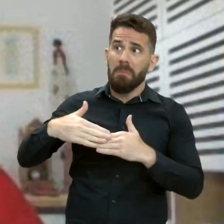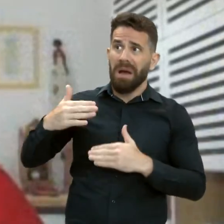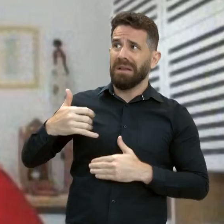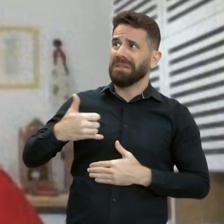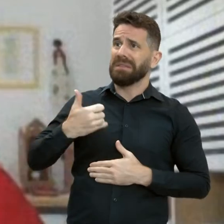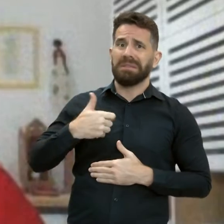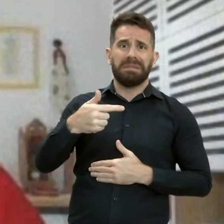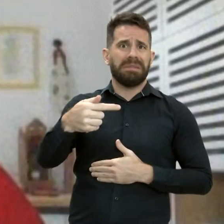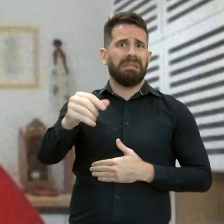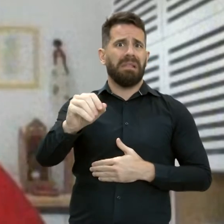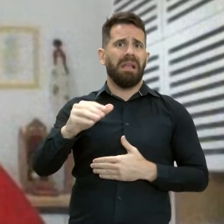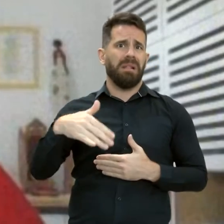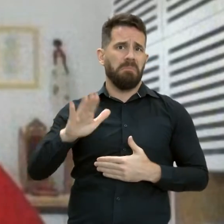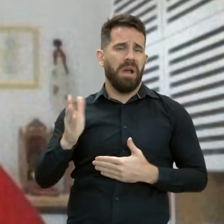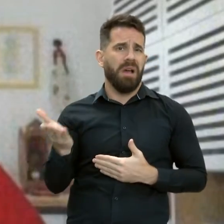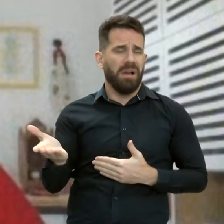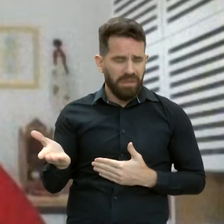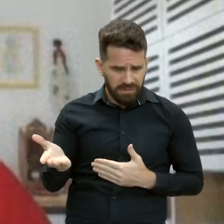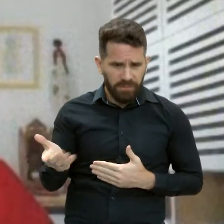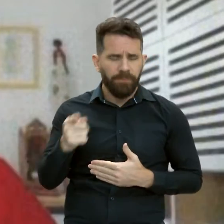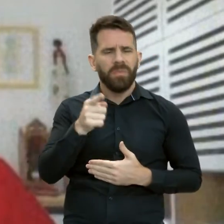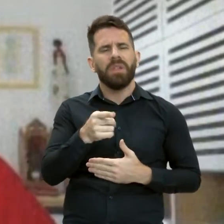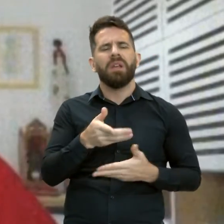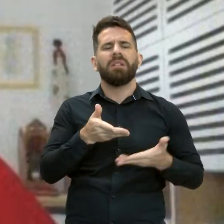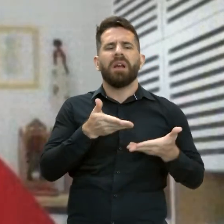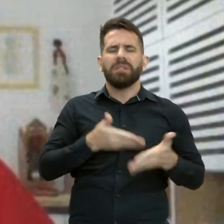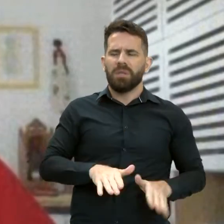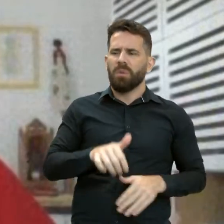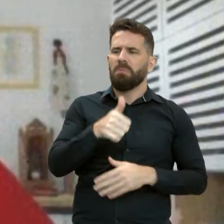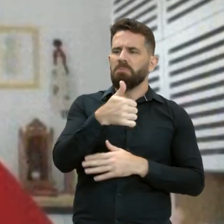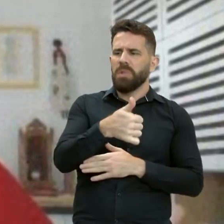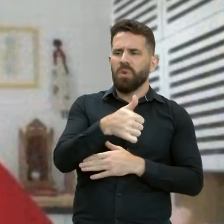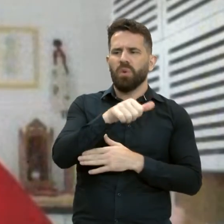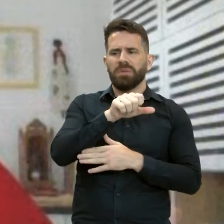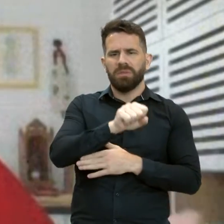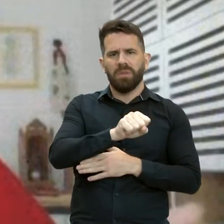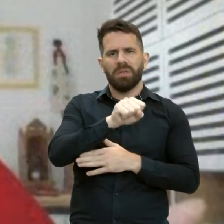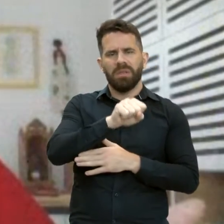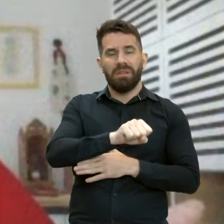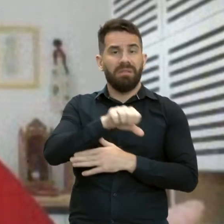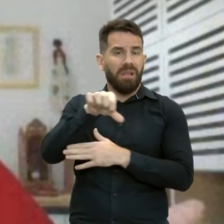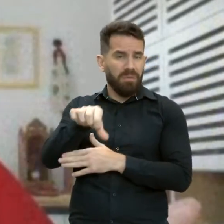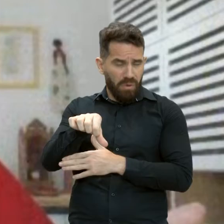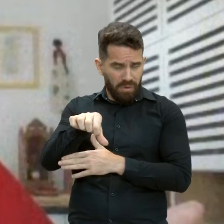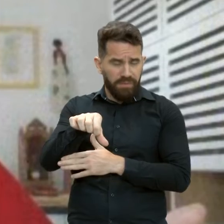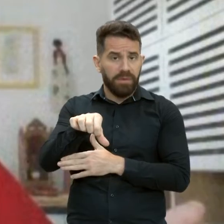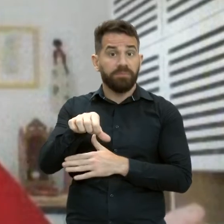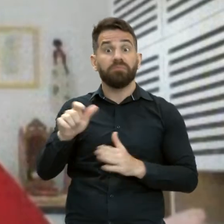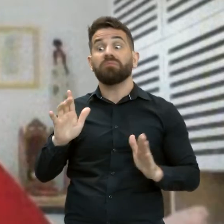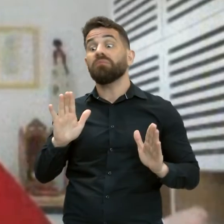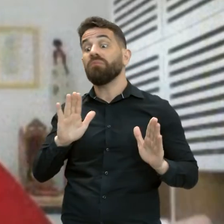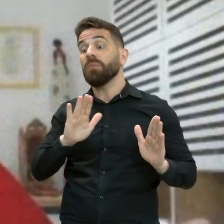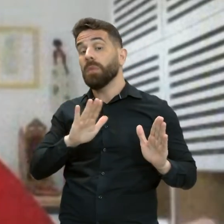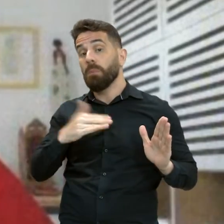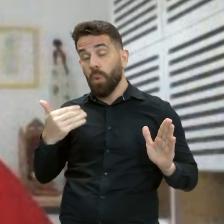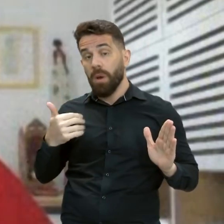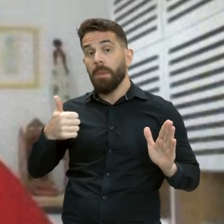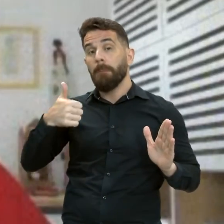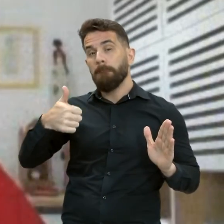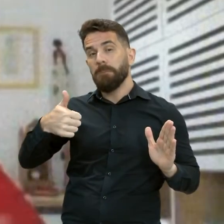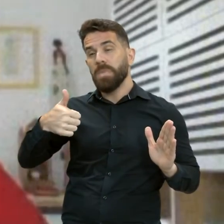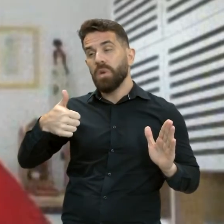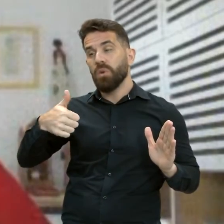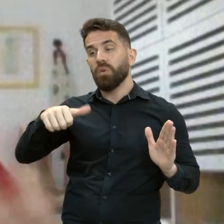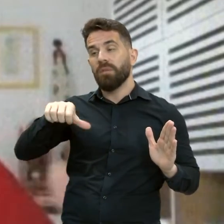em 1889 e ela passou e morre em 1986, se eu não